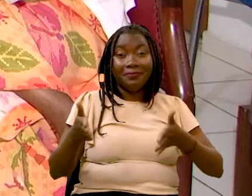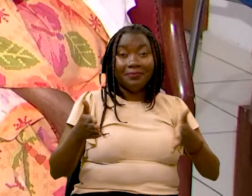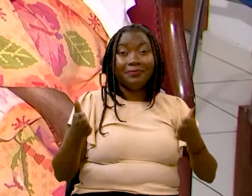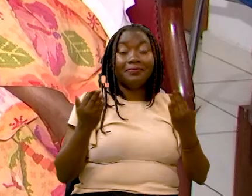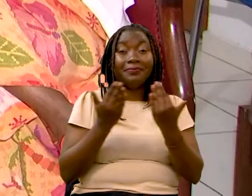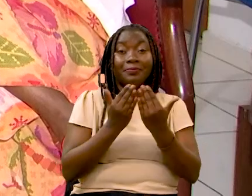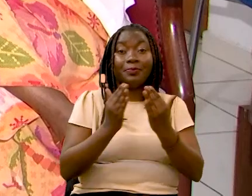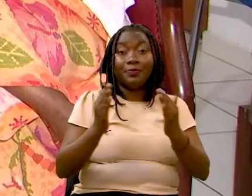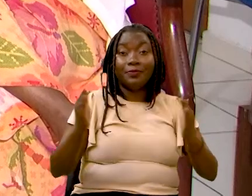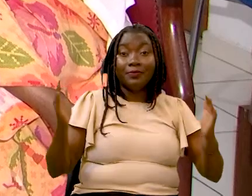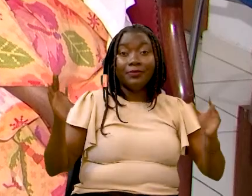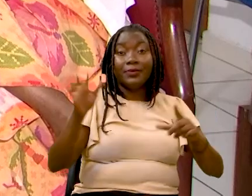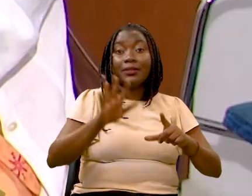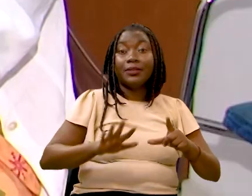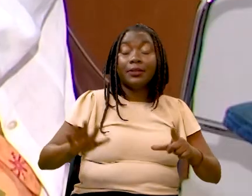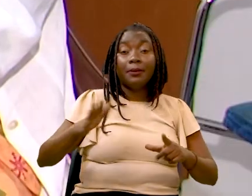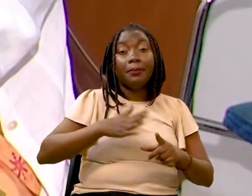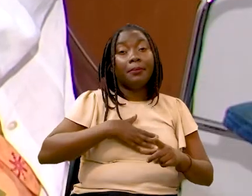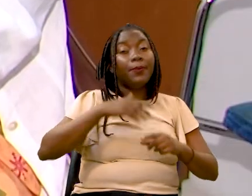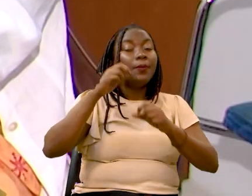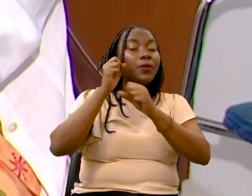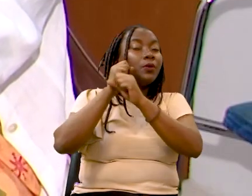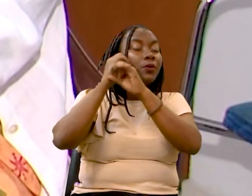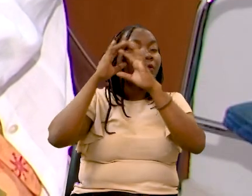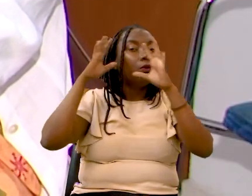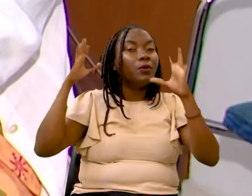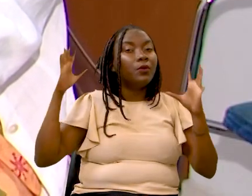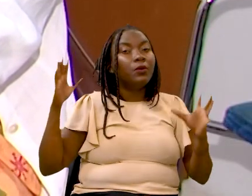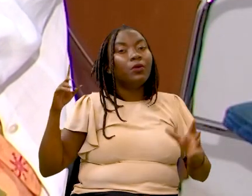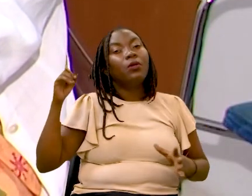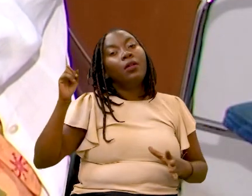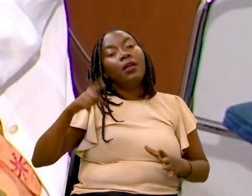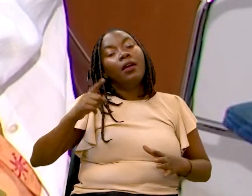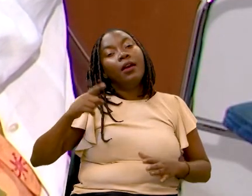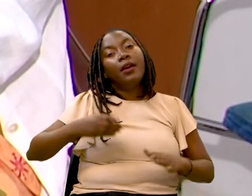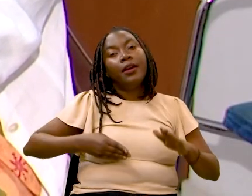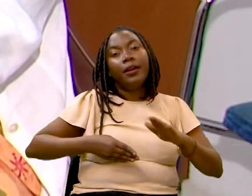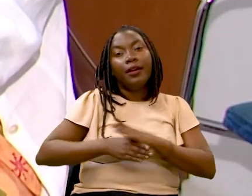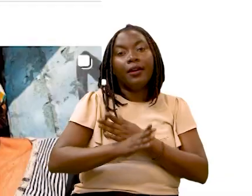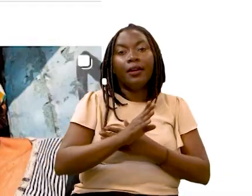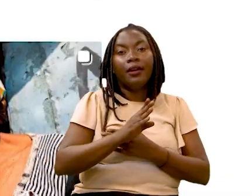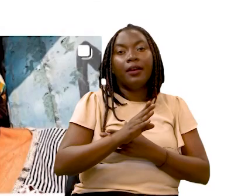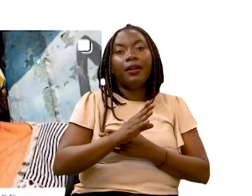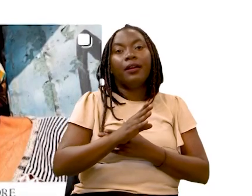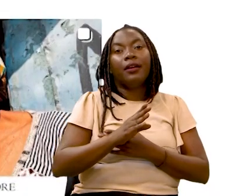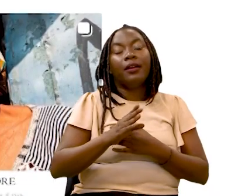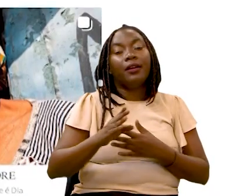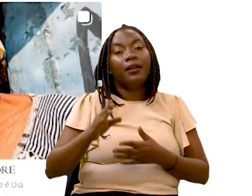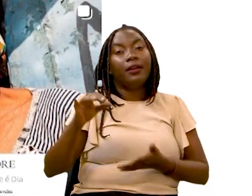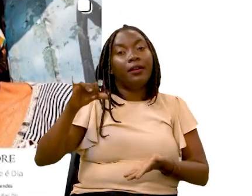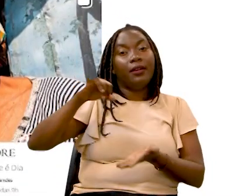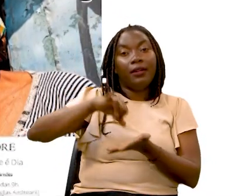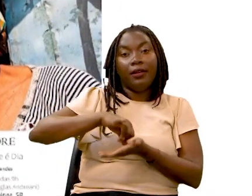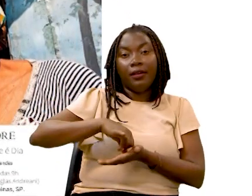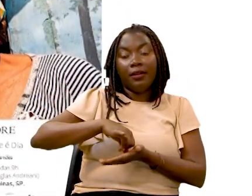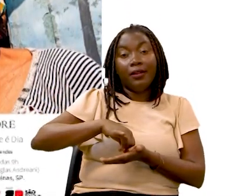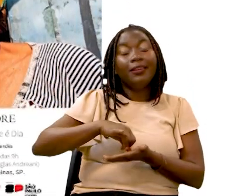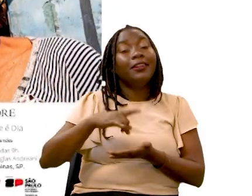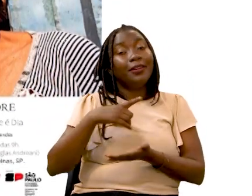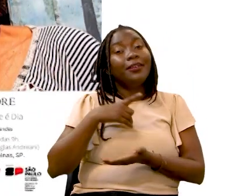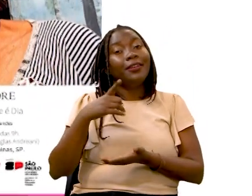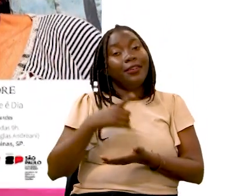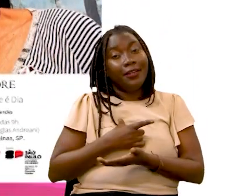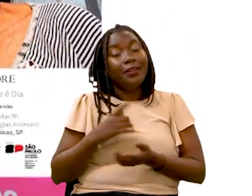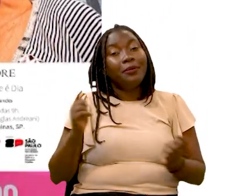agora numa próxima etapa, ampliando o mercado. Assim, o meu sonho era entrar